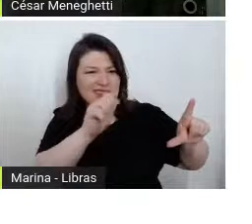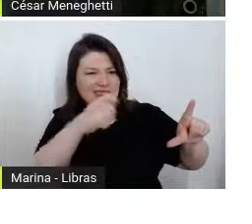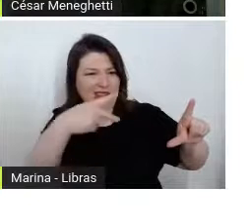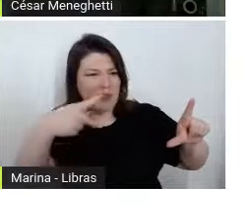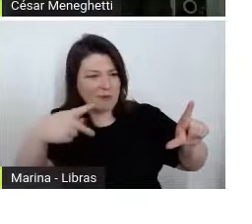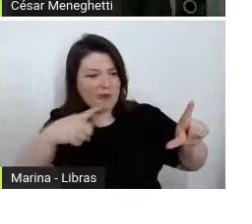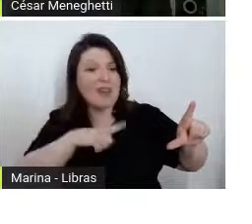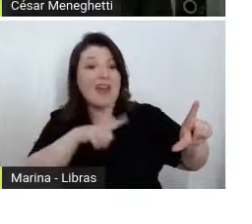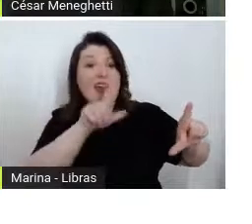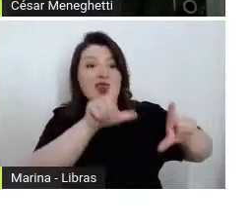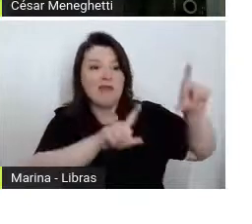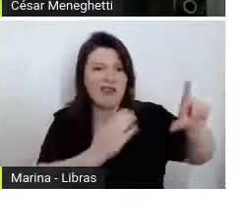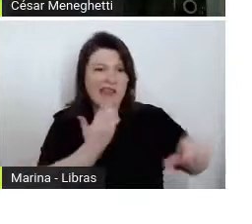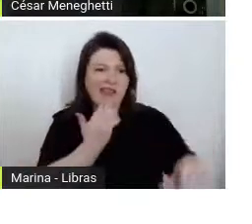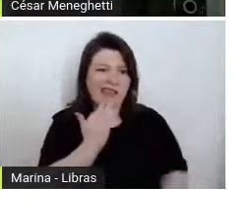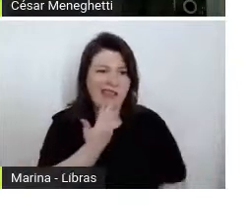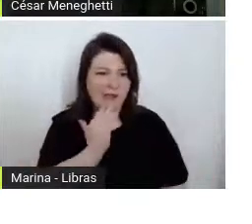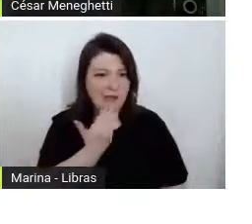toda deformada.